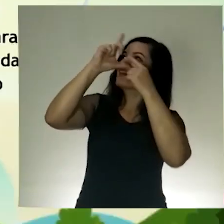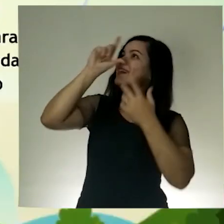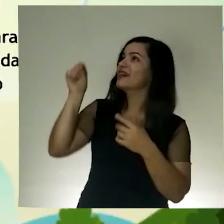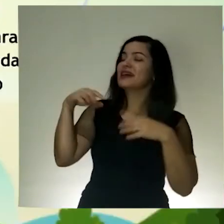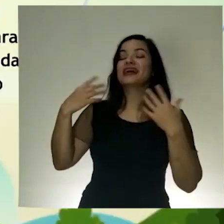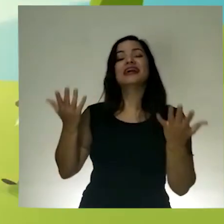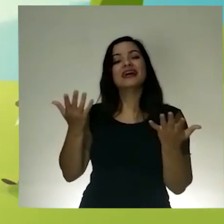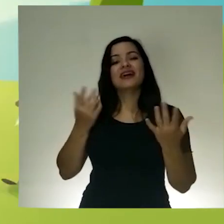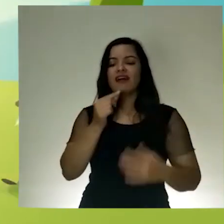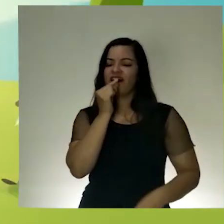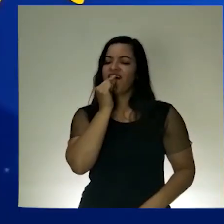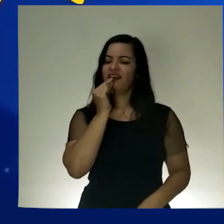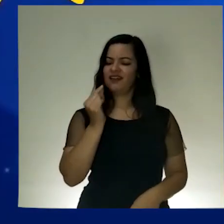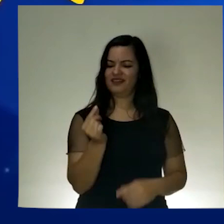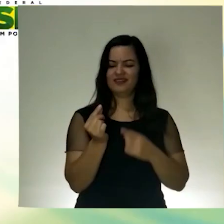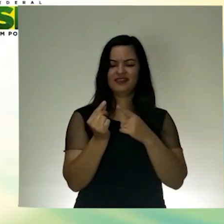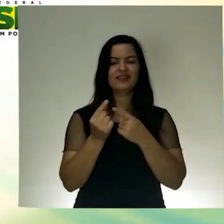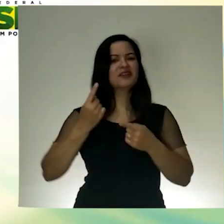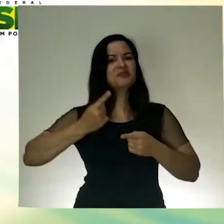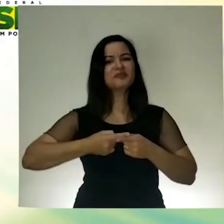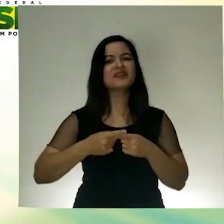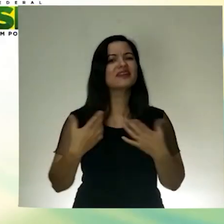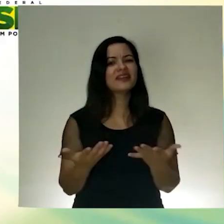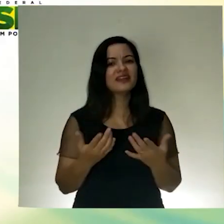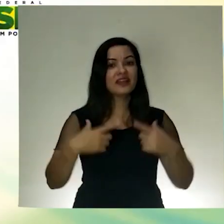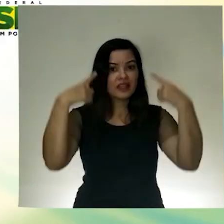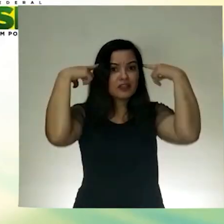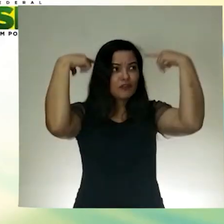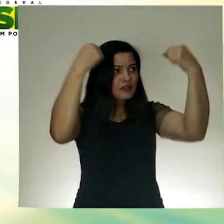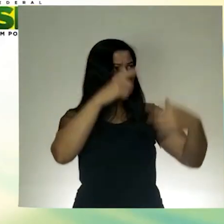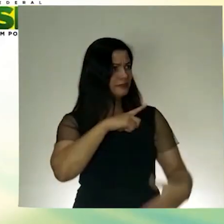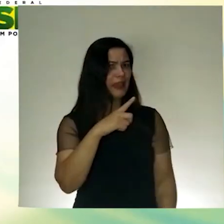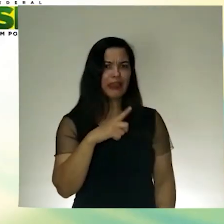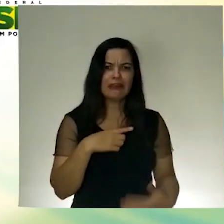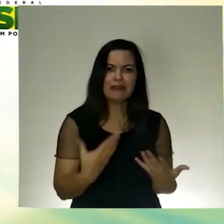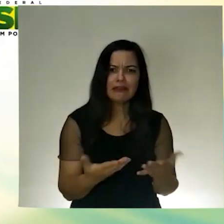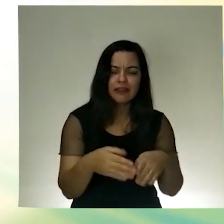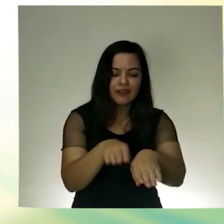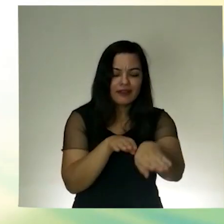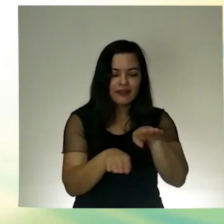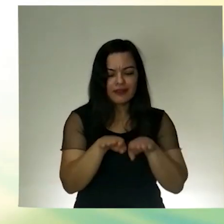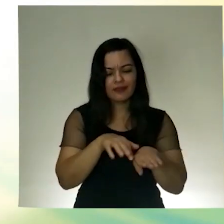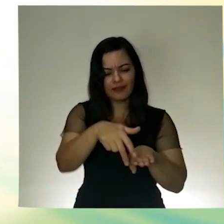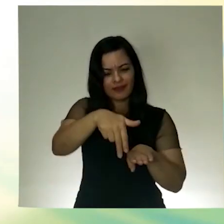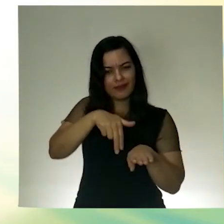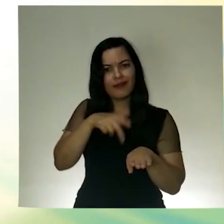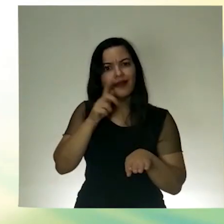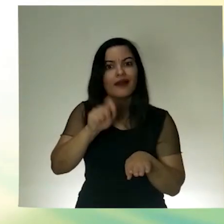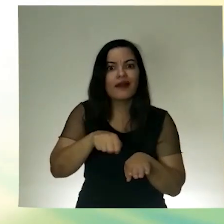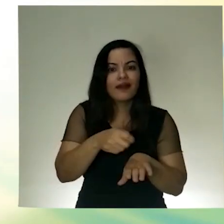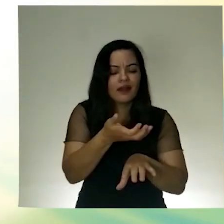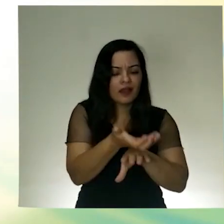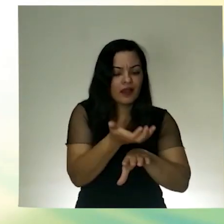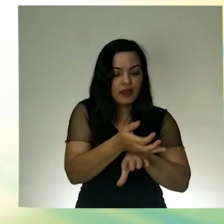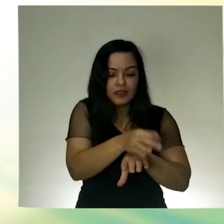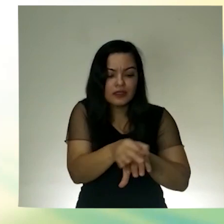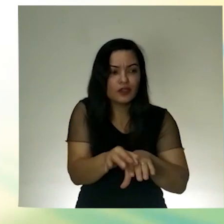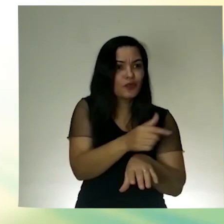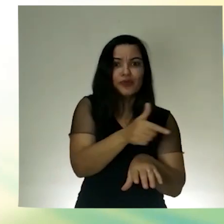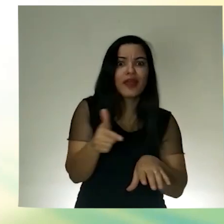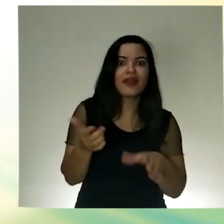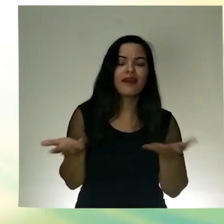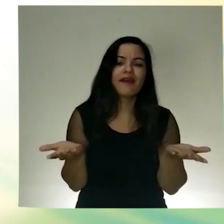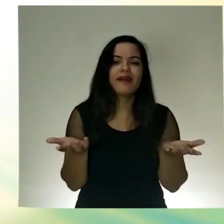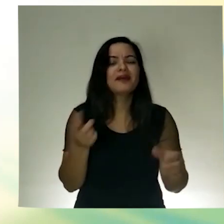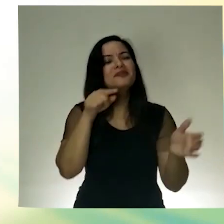estrela cadente? Porque a gente perde dente, será que existe doente? Dá pra andar de trás pra frente, abacaxi não tem semente. Tudo que a